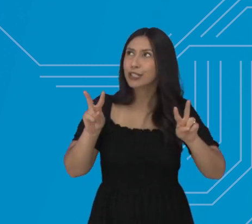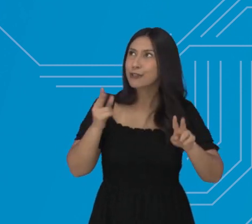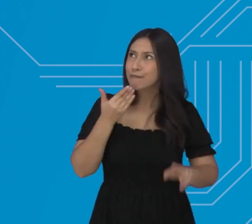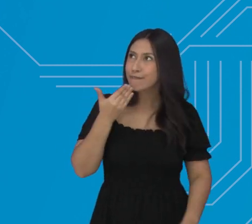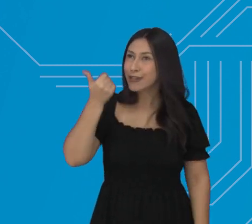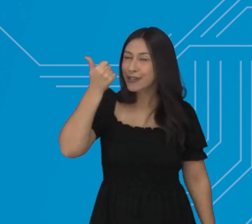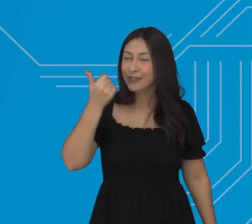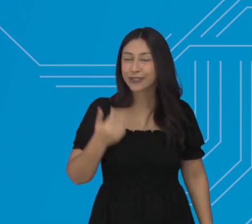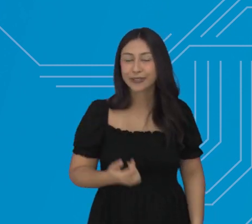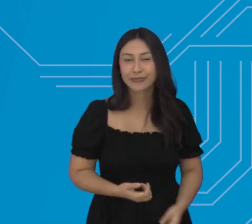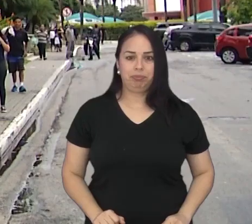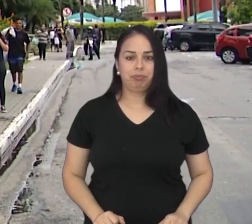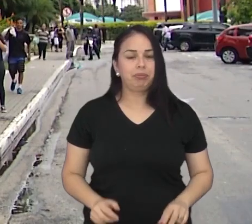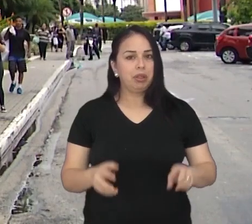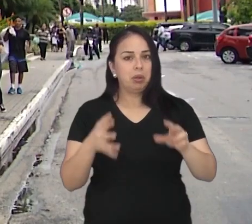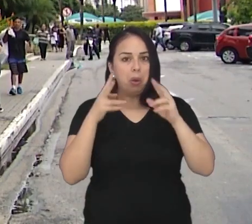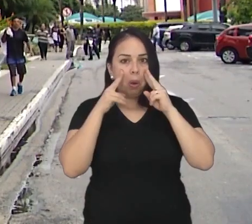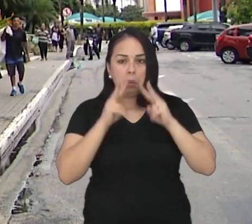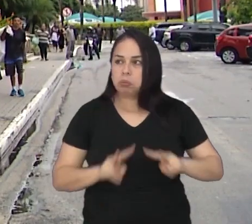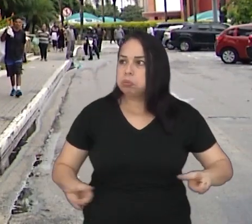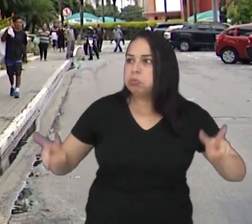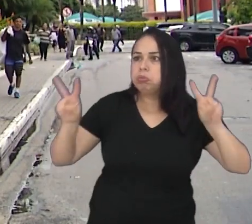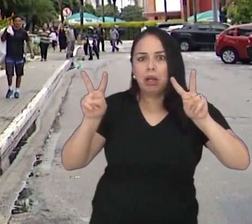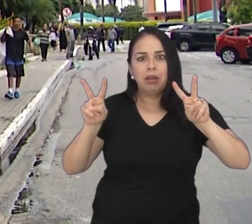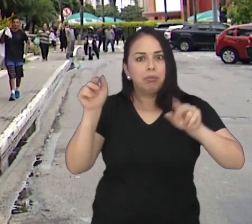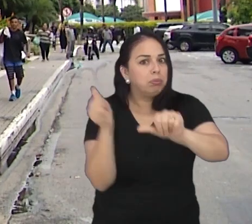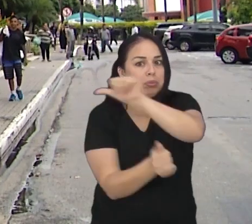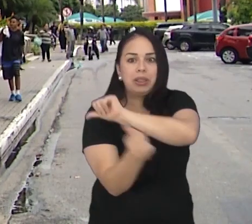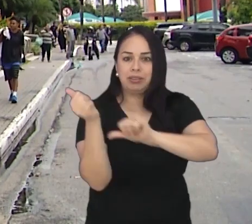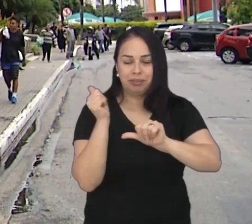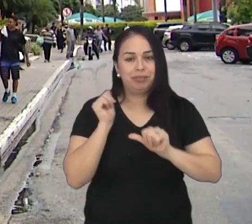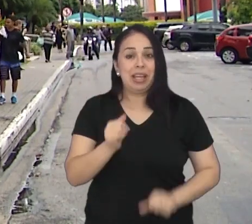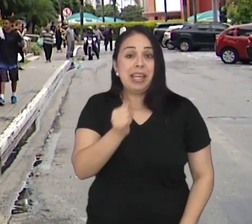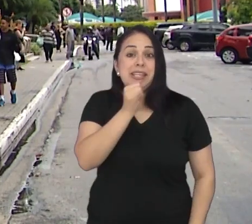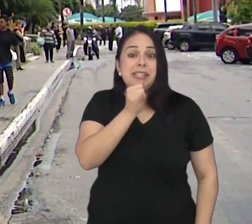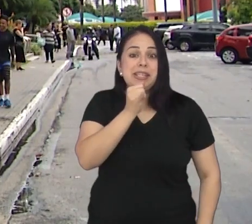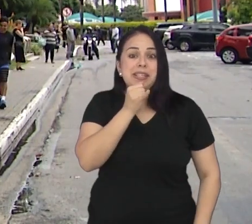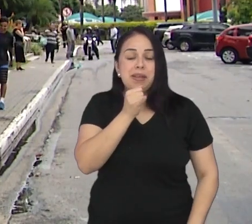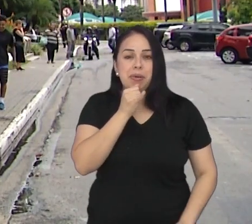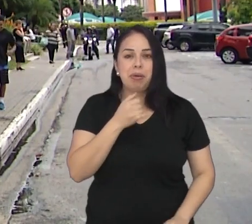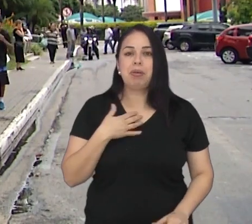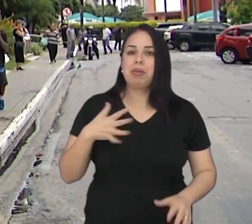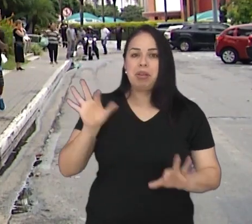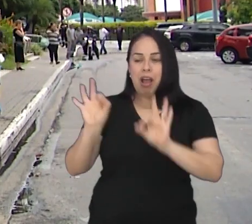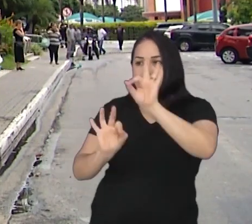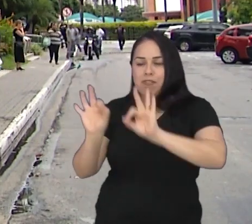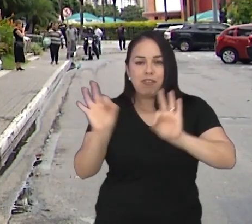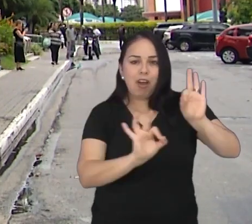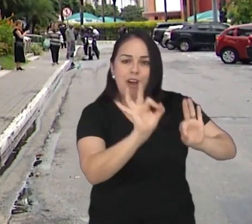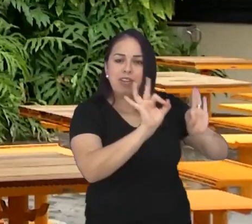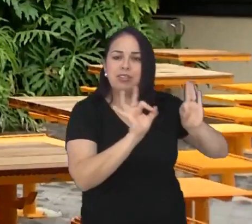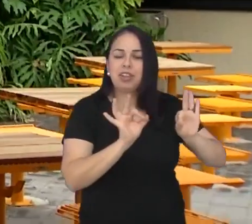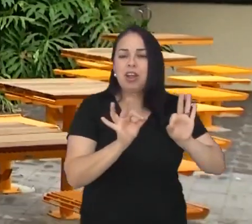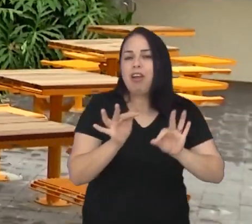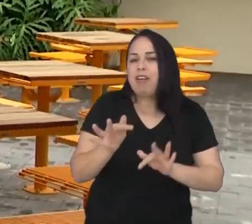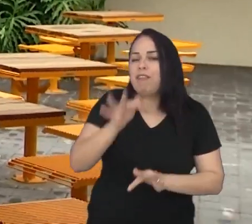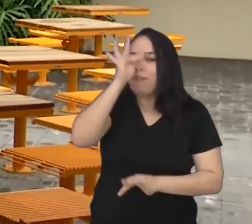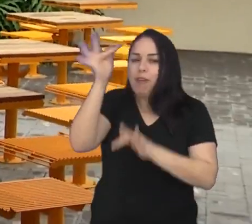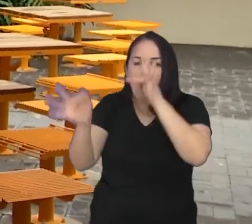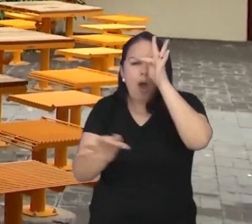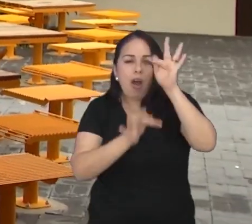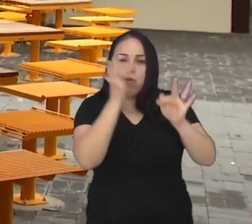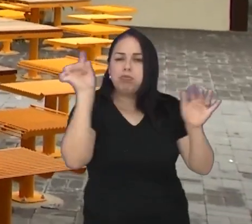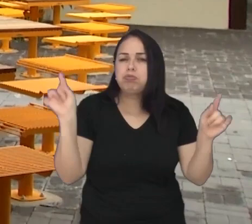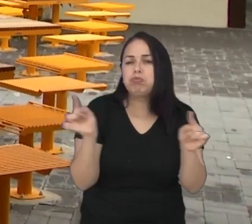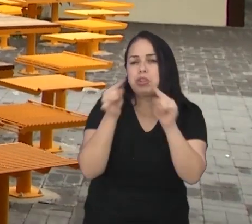poluição visual e sonora. Aspectos visuais podem transformar completamente a paisagem de uma cidade. Um exemplo